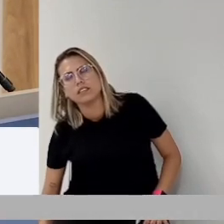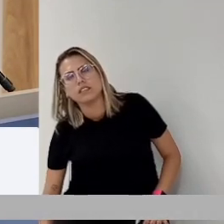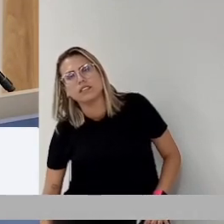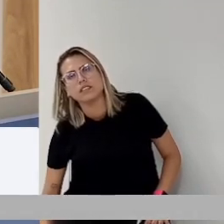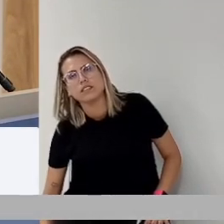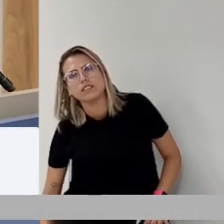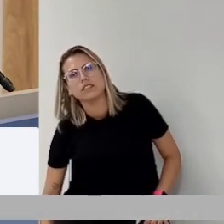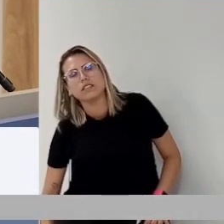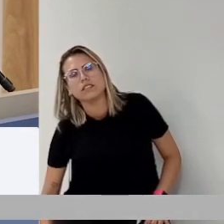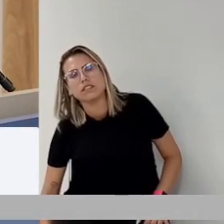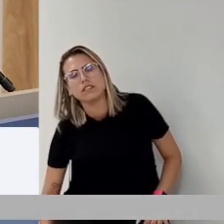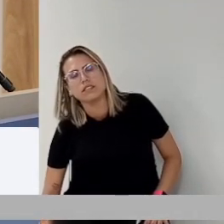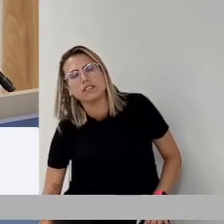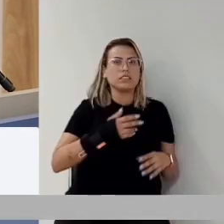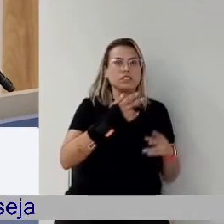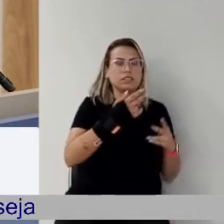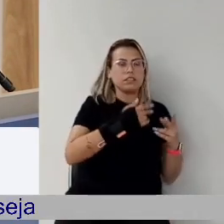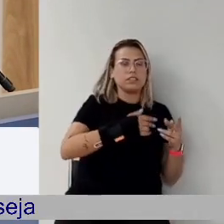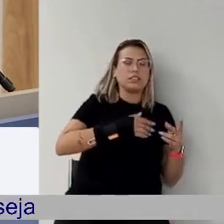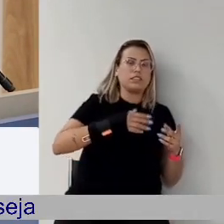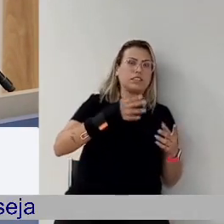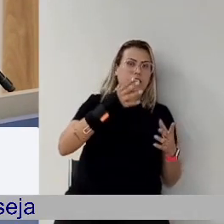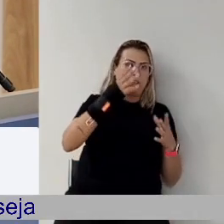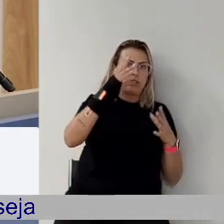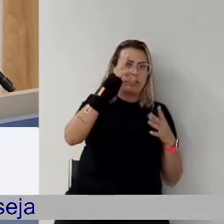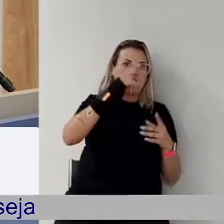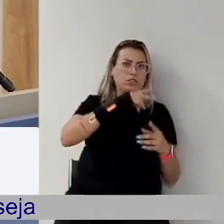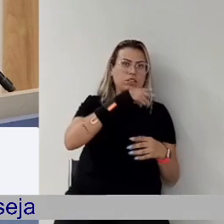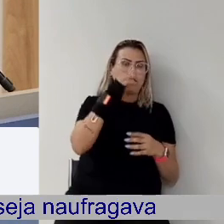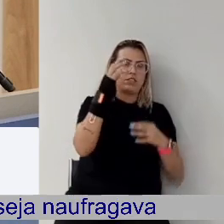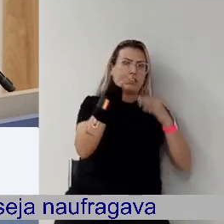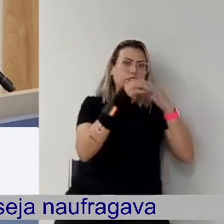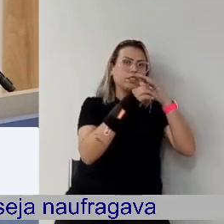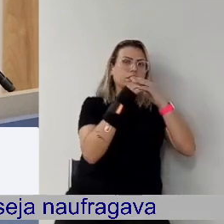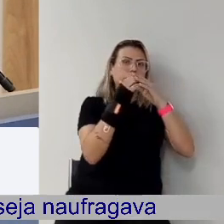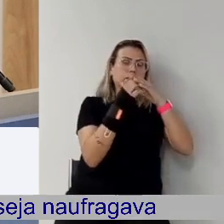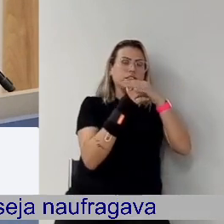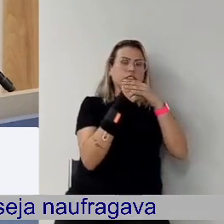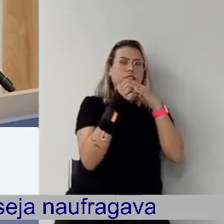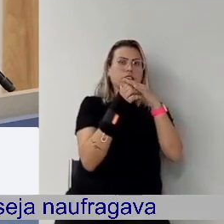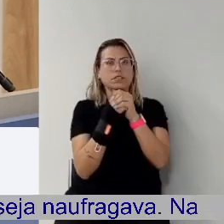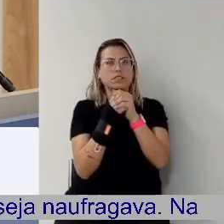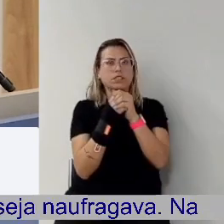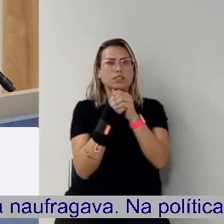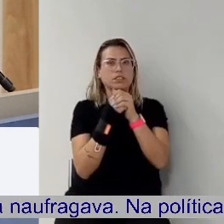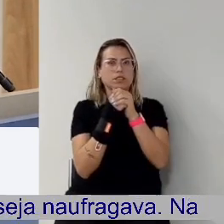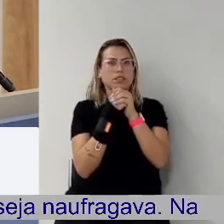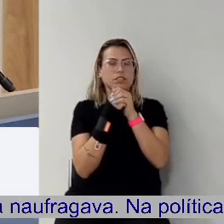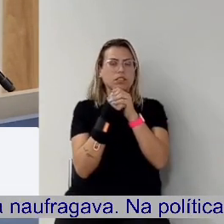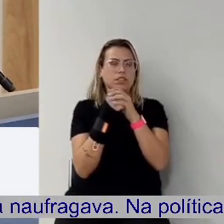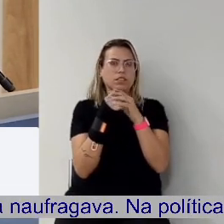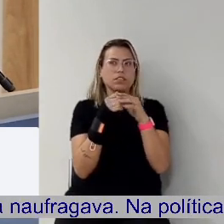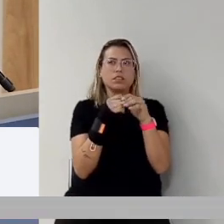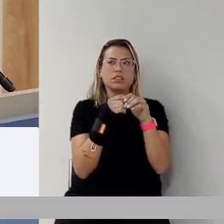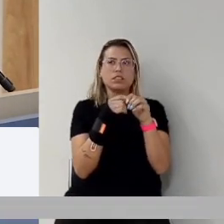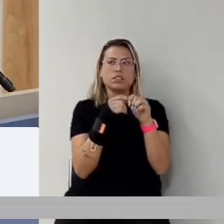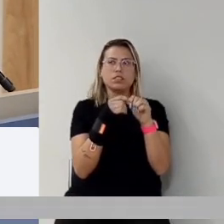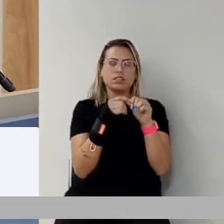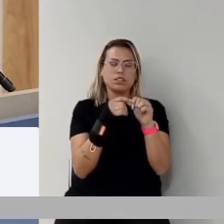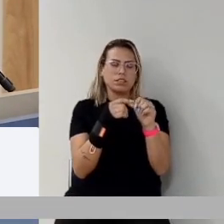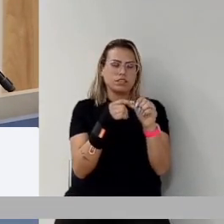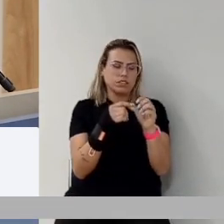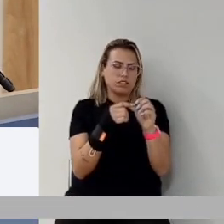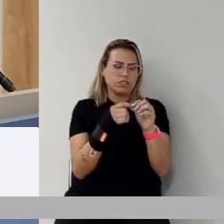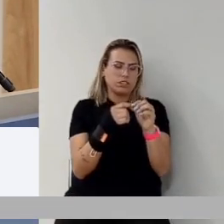agiu UZ iram um grande empresário para colocar como aqui você tem portas